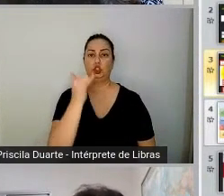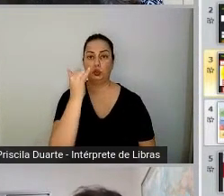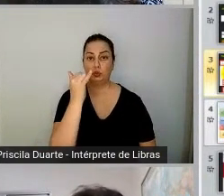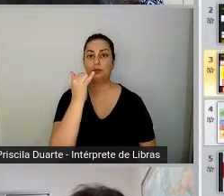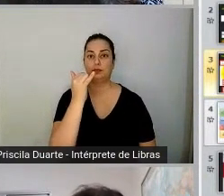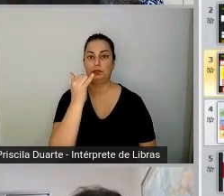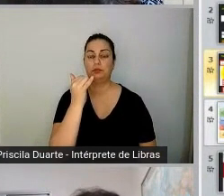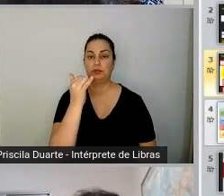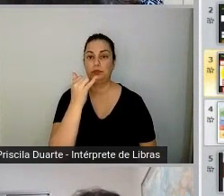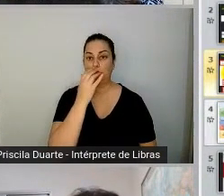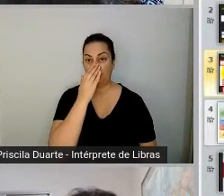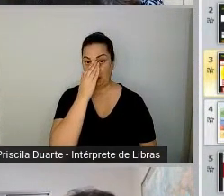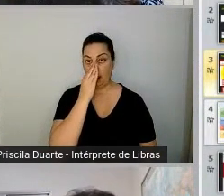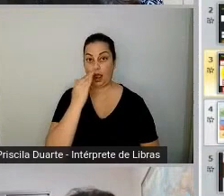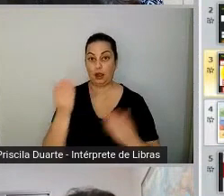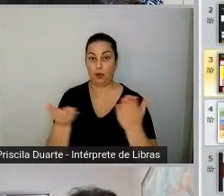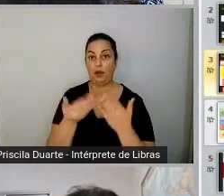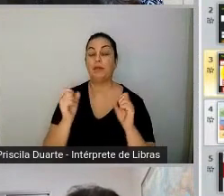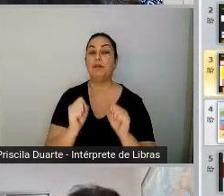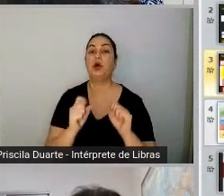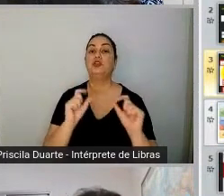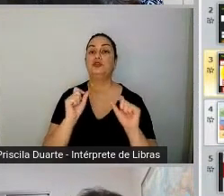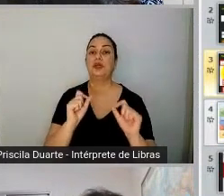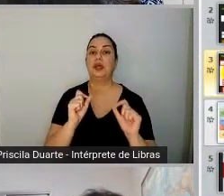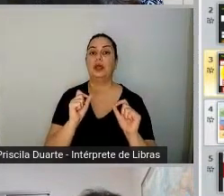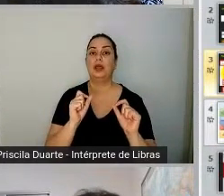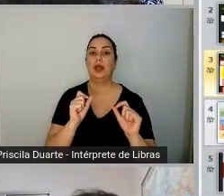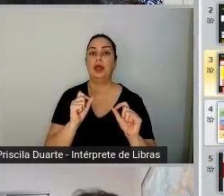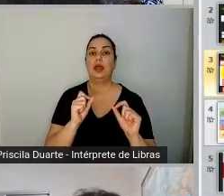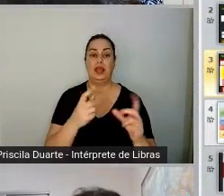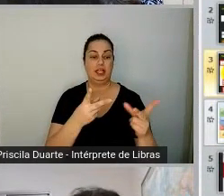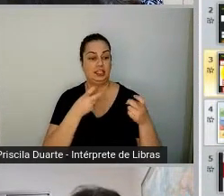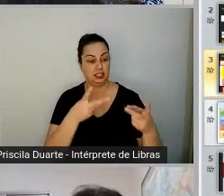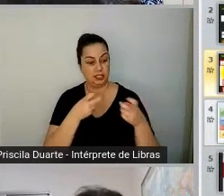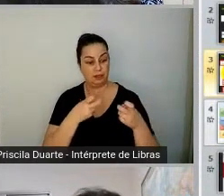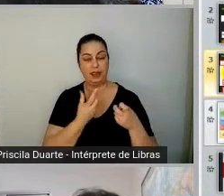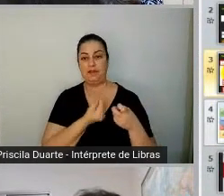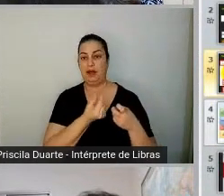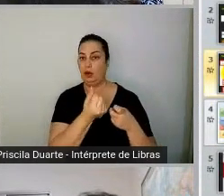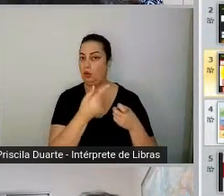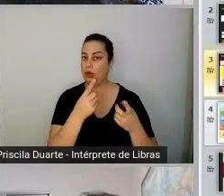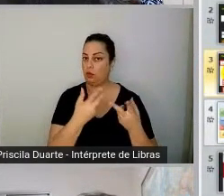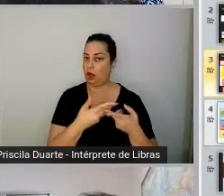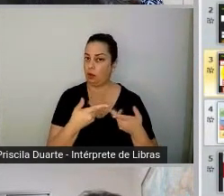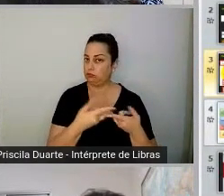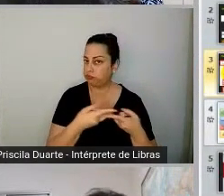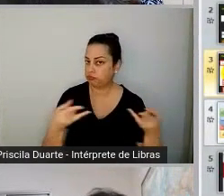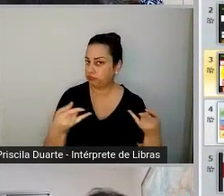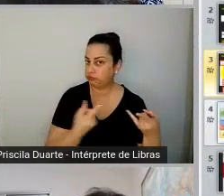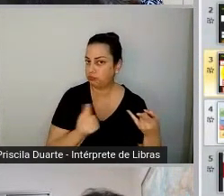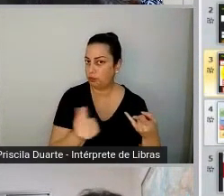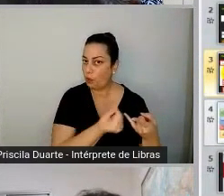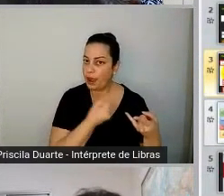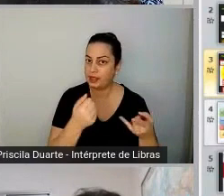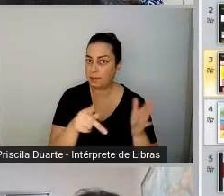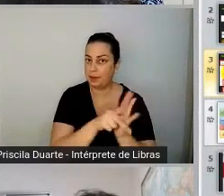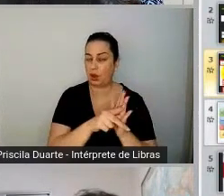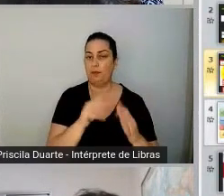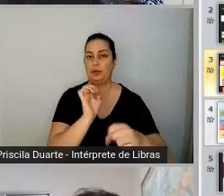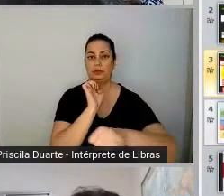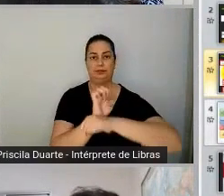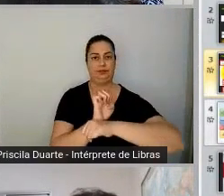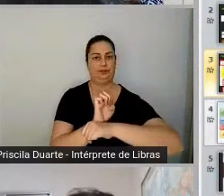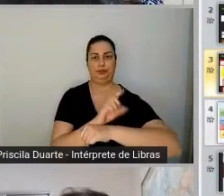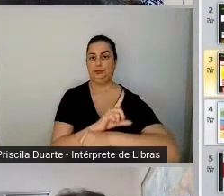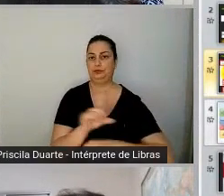receber moeda emitida pelo Estado. Ou seja, como se fosse uma panaceia. Ou seja, não, vamos emitir moeda, vai ter felicidade